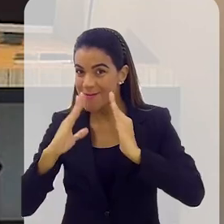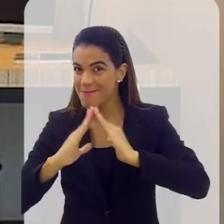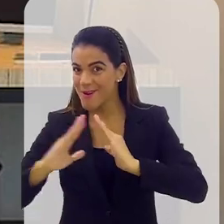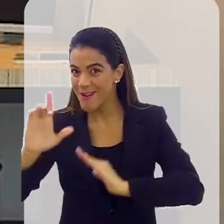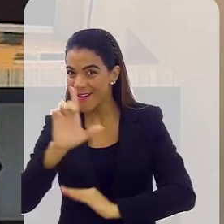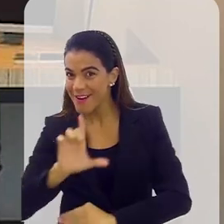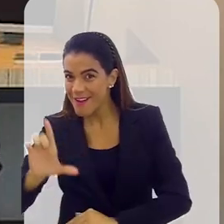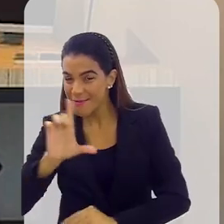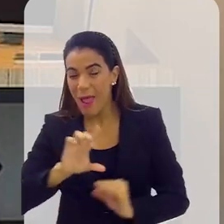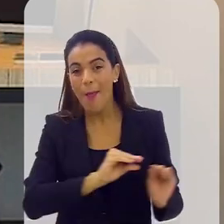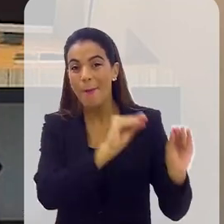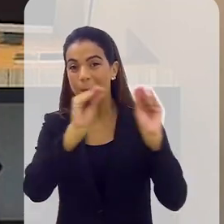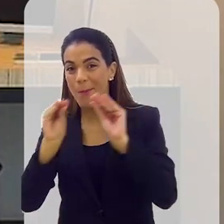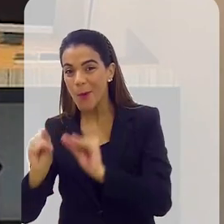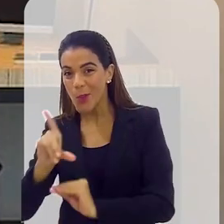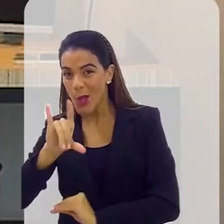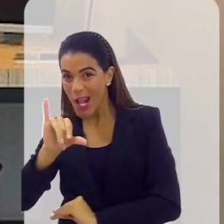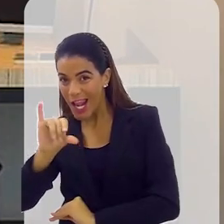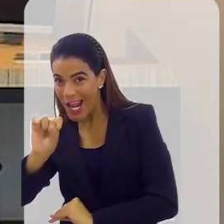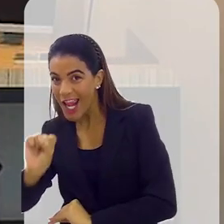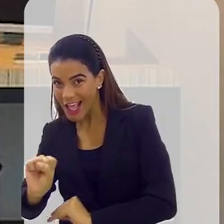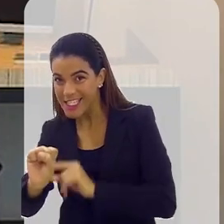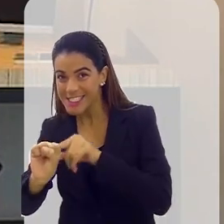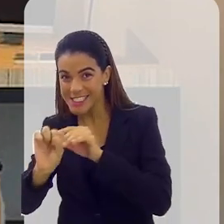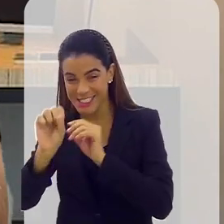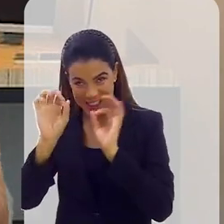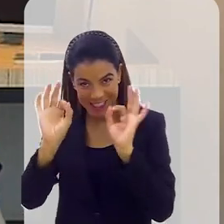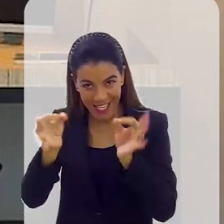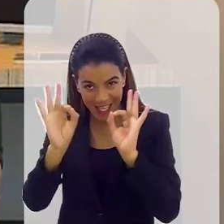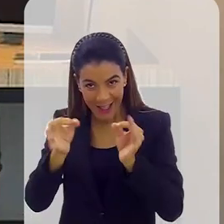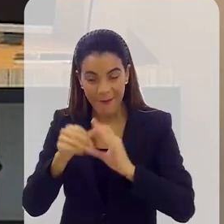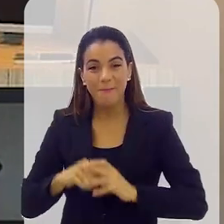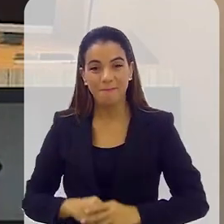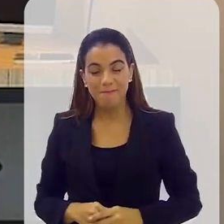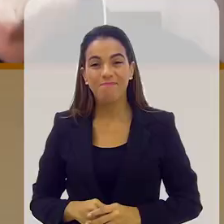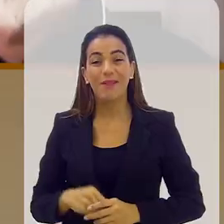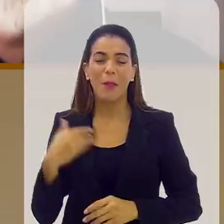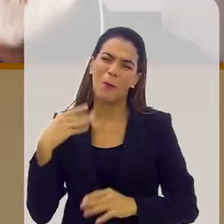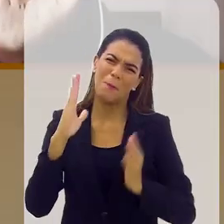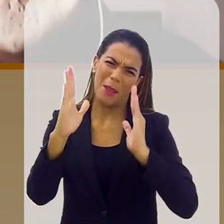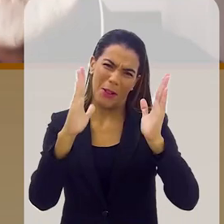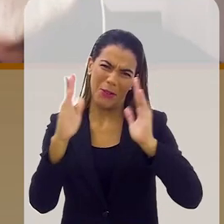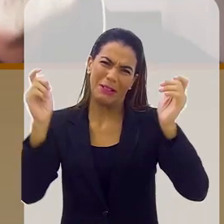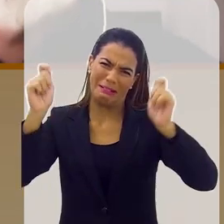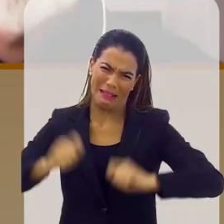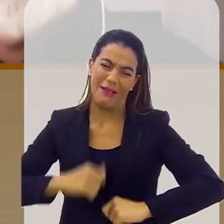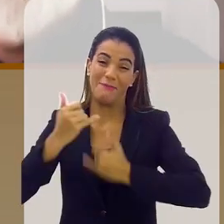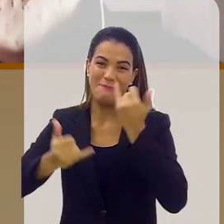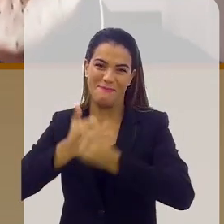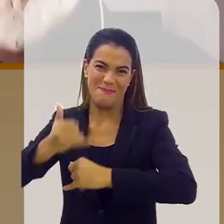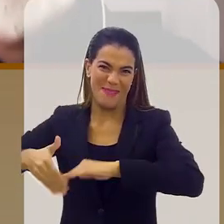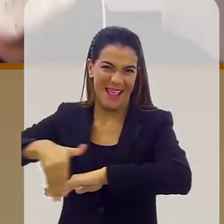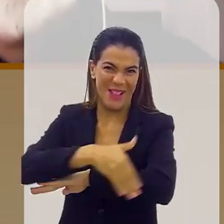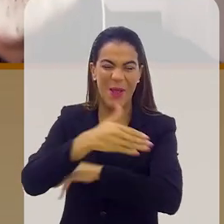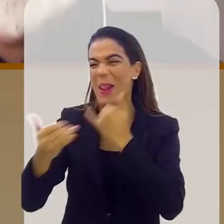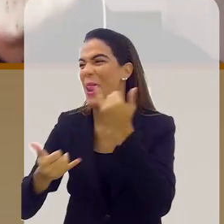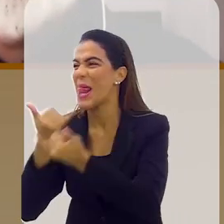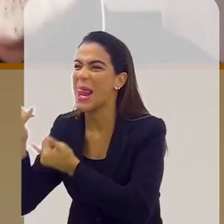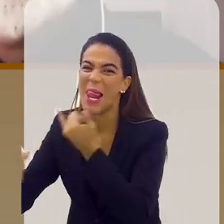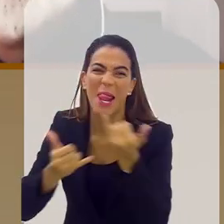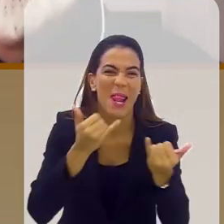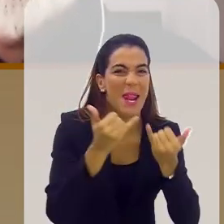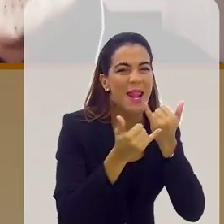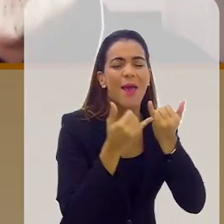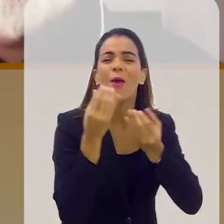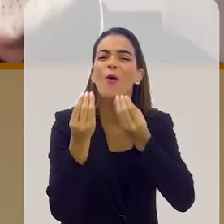morou no Leblon e depois mudou para o Lins de Vasconcelos, naqueles anos em que se ainda podia, né, brincar na rua, enfim. Eu